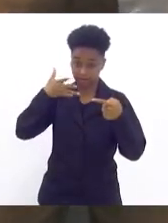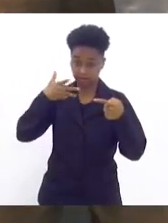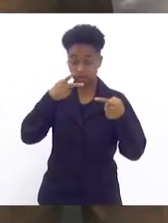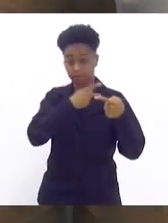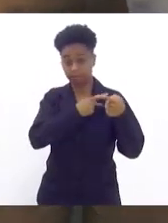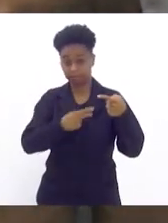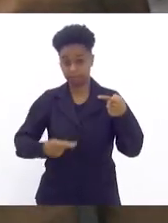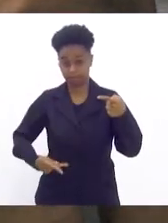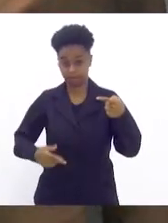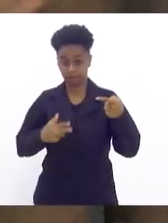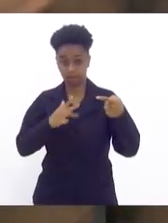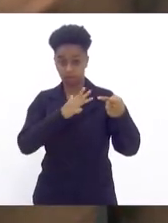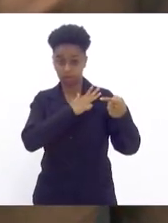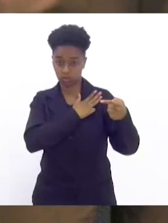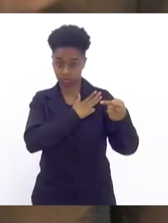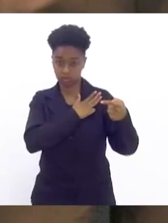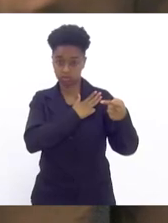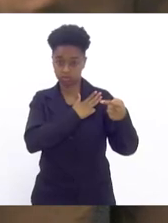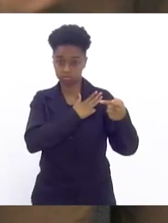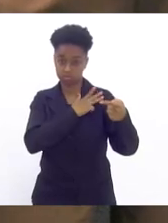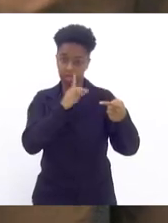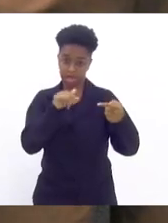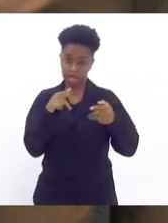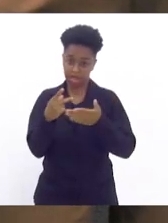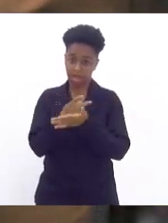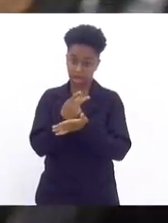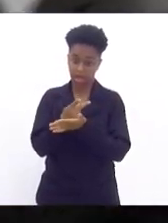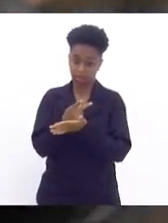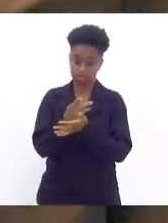Lula foi uma fala infeliz